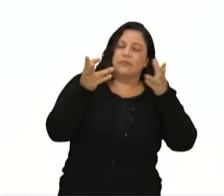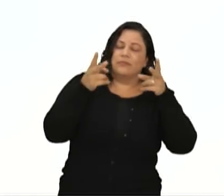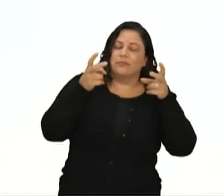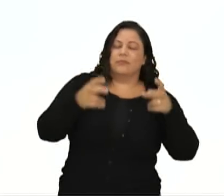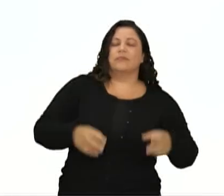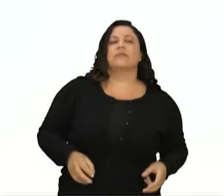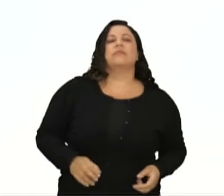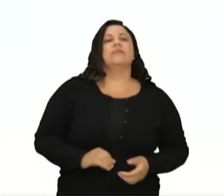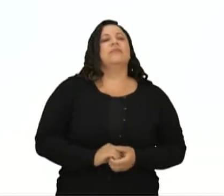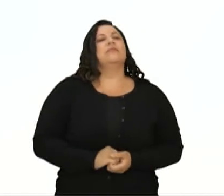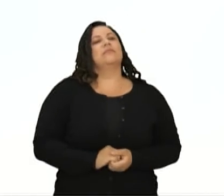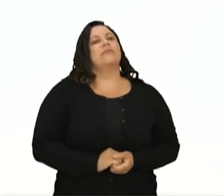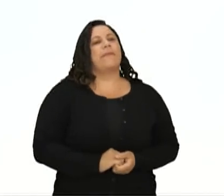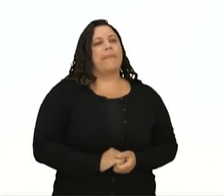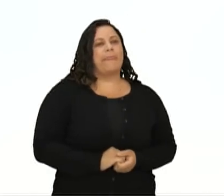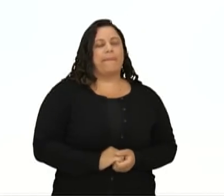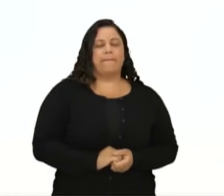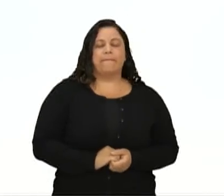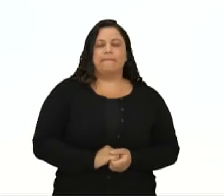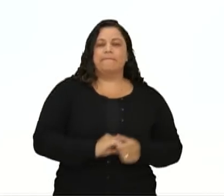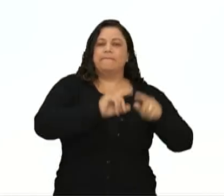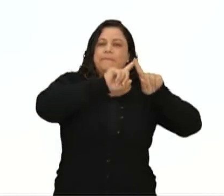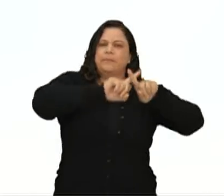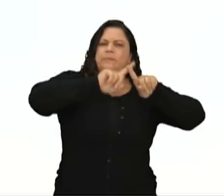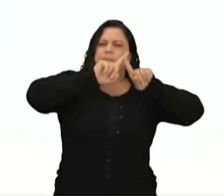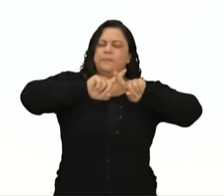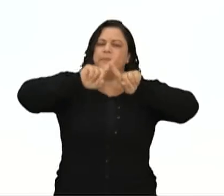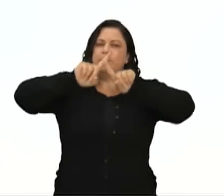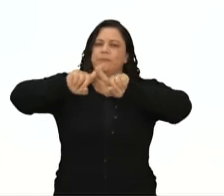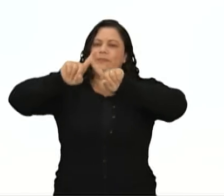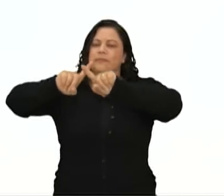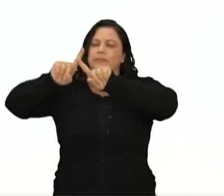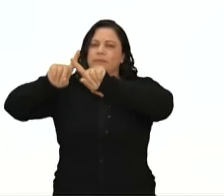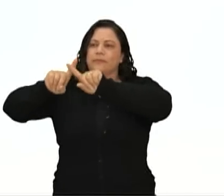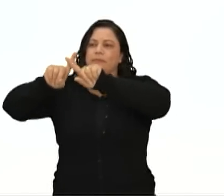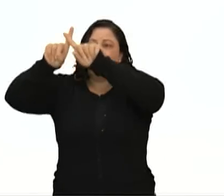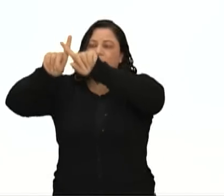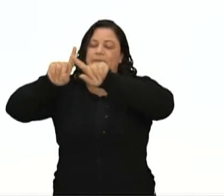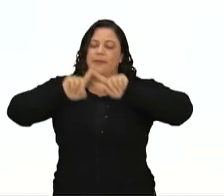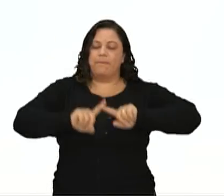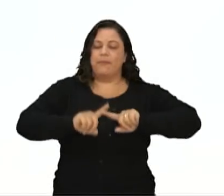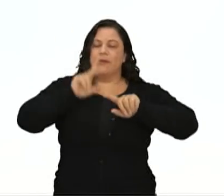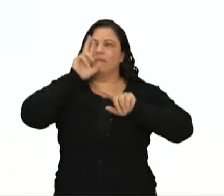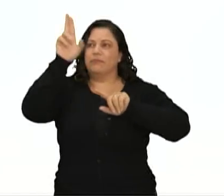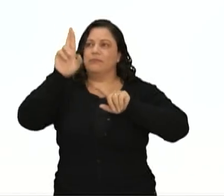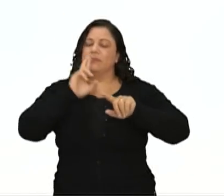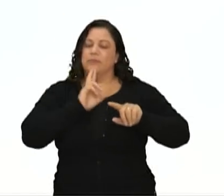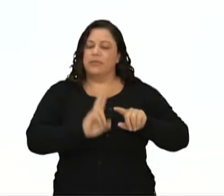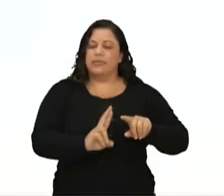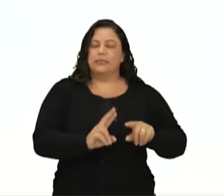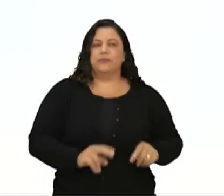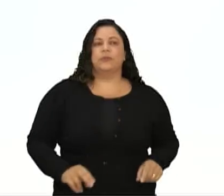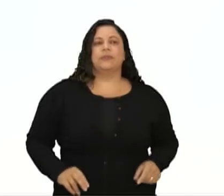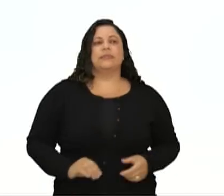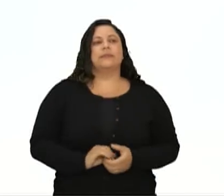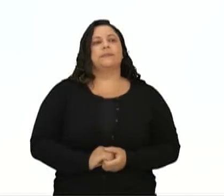vezes 10, 40. 5 vezes 7, 35. 6 vezes 5,